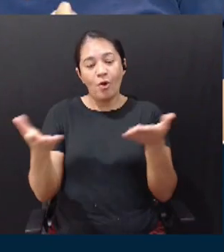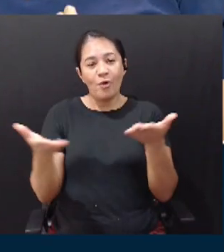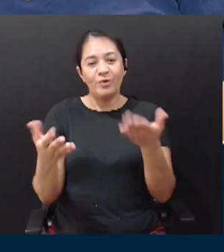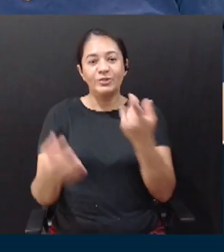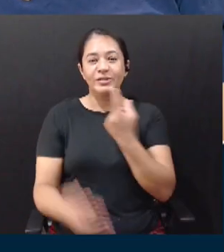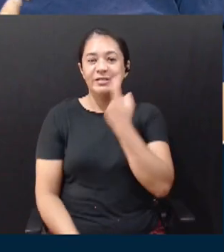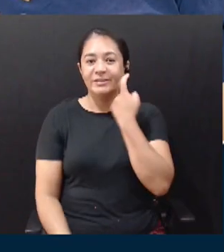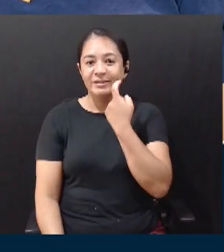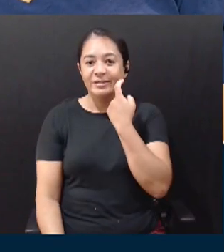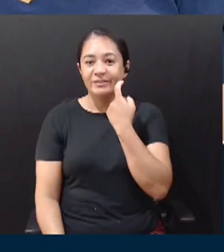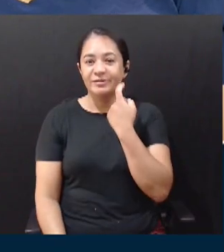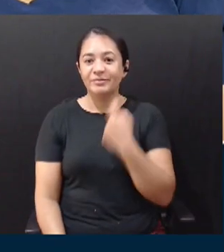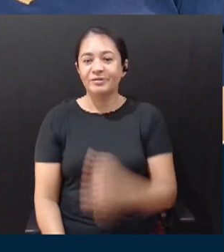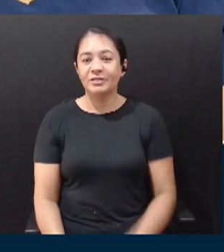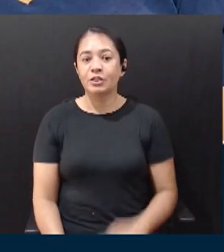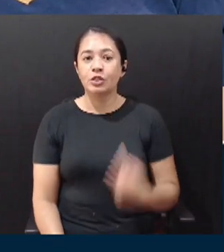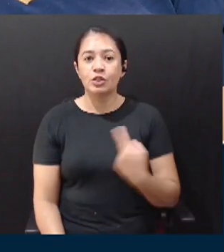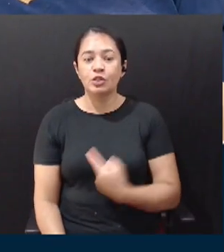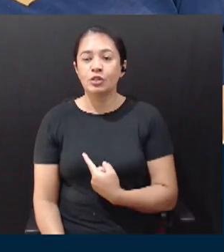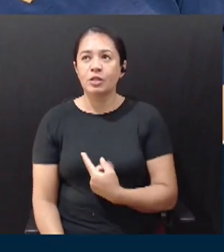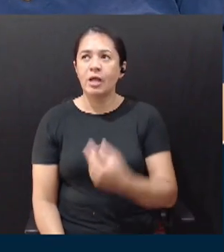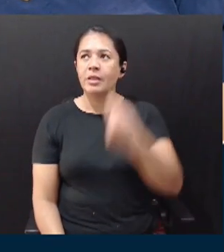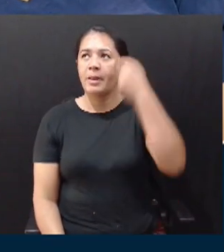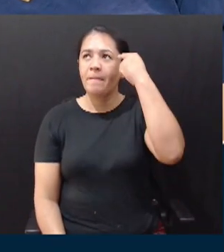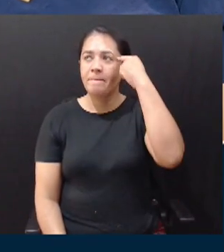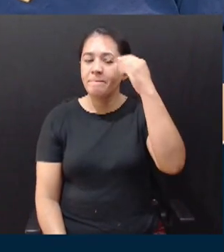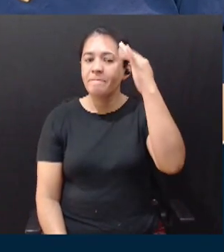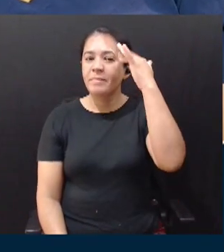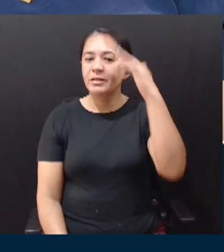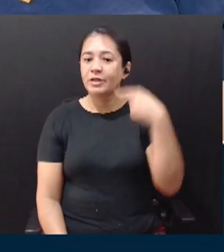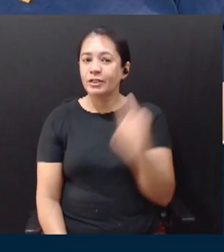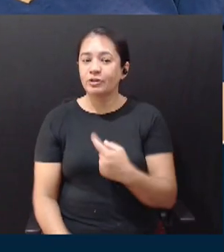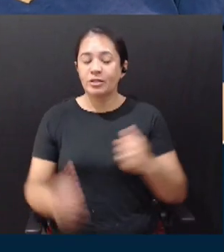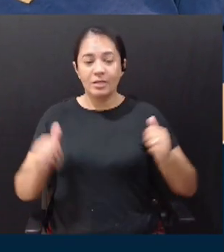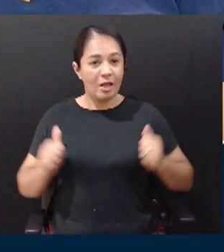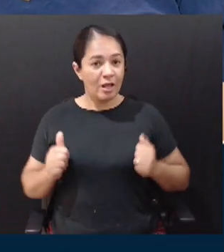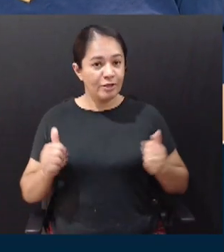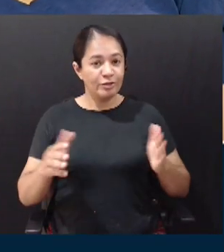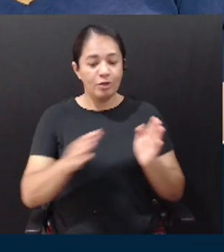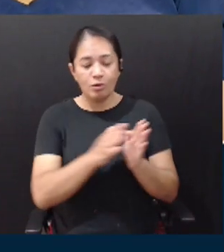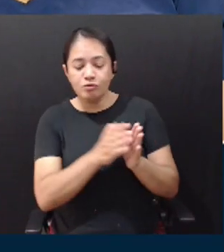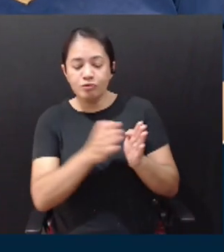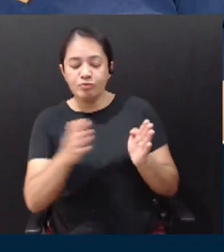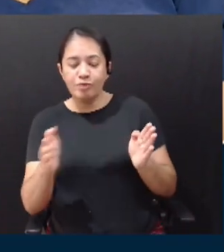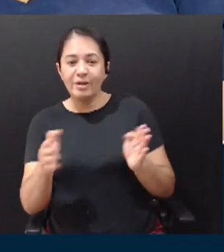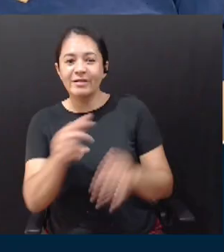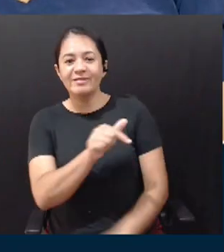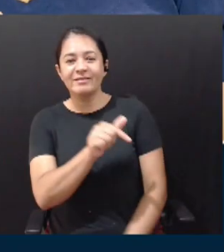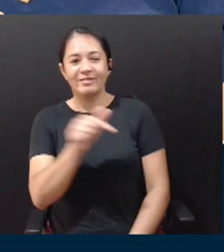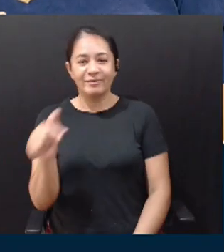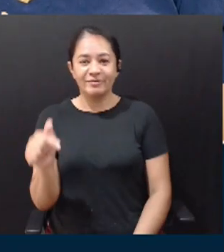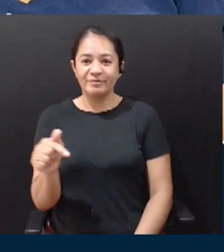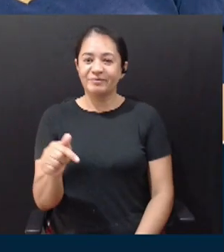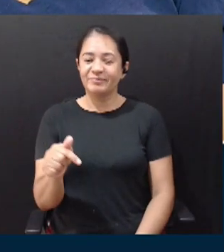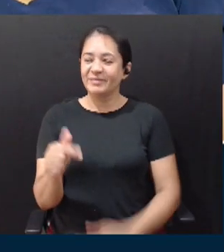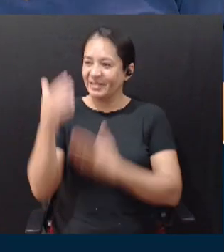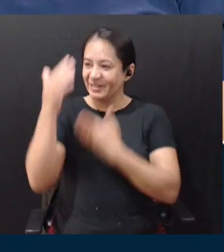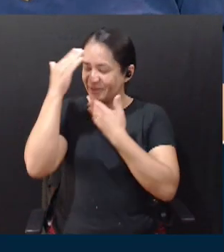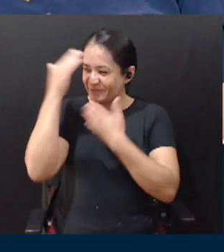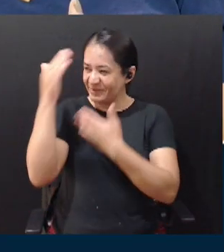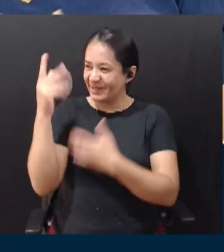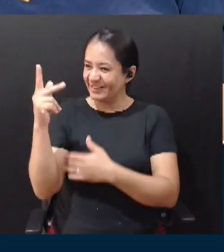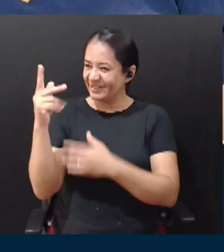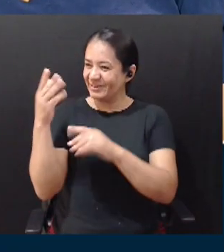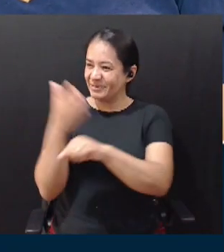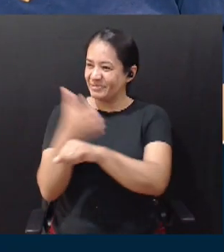a gente repensar aí as nossas ações durante a semana. Marina, muito obrigada então pela sua participação, tá?